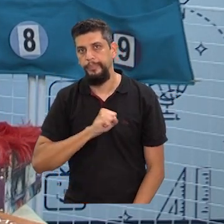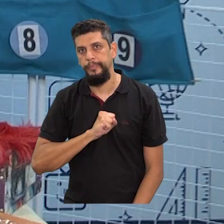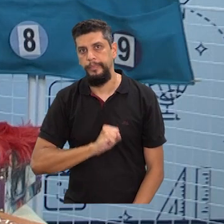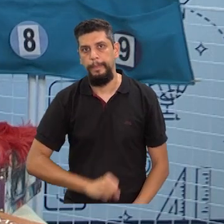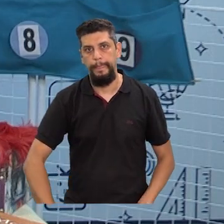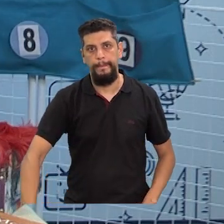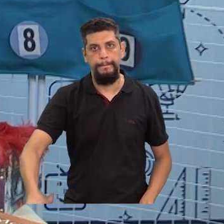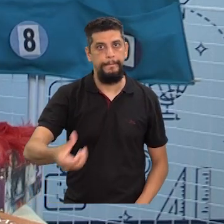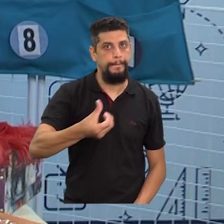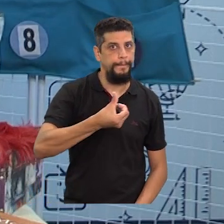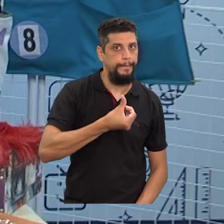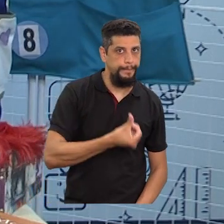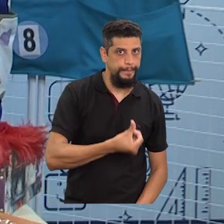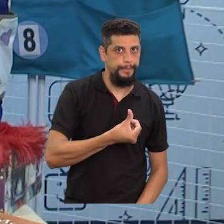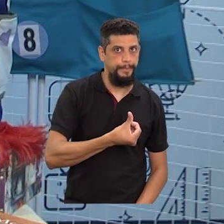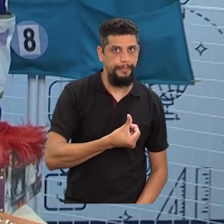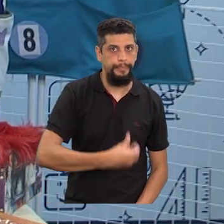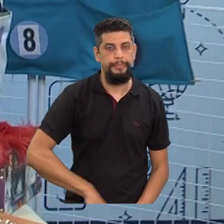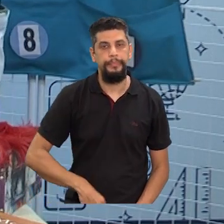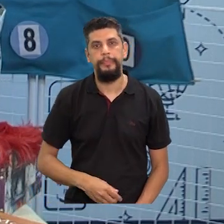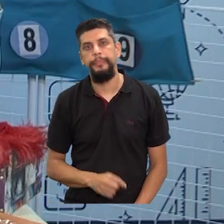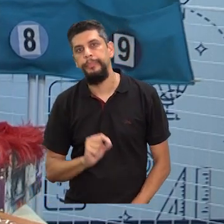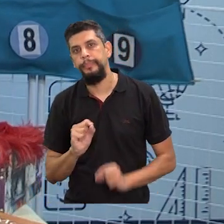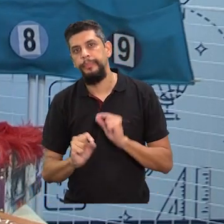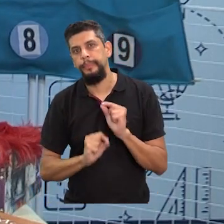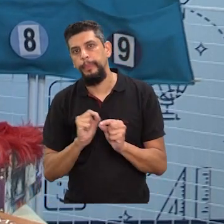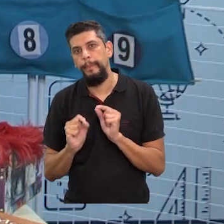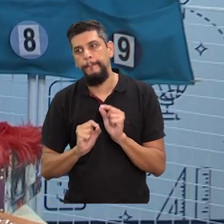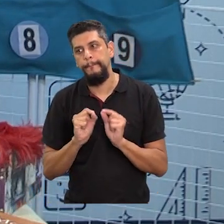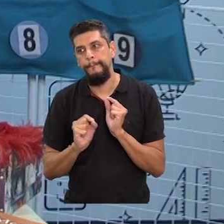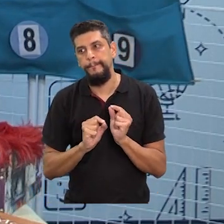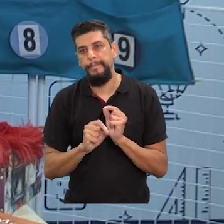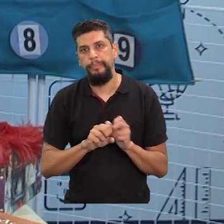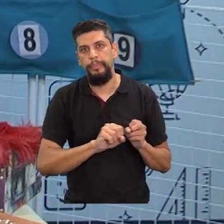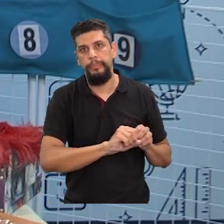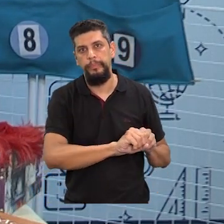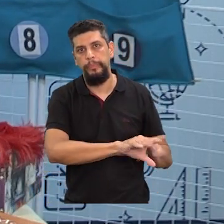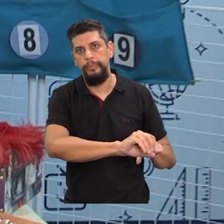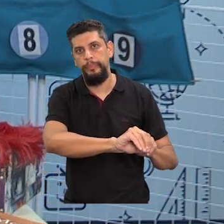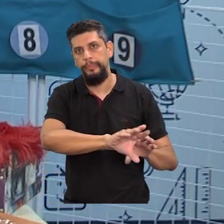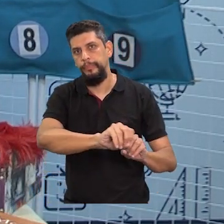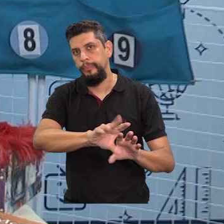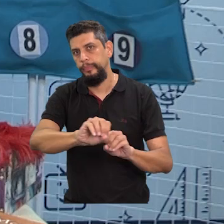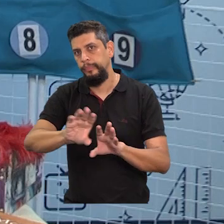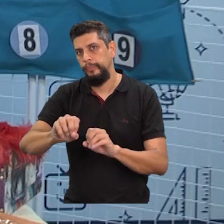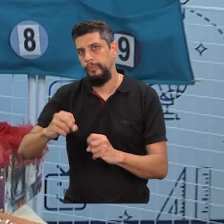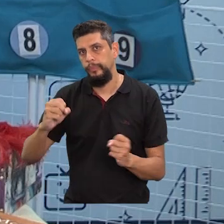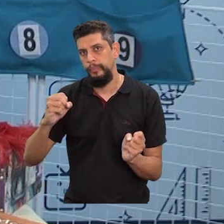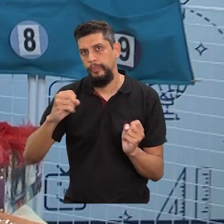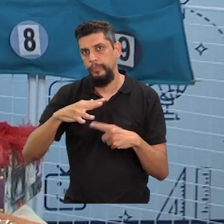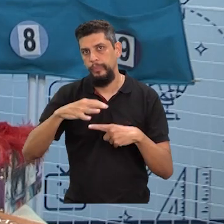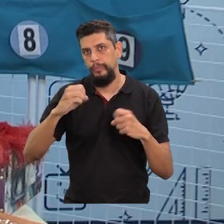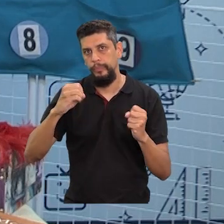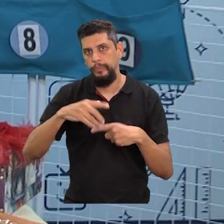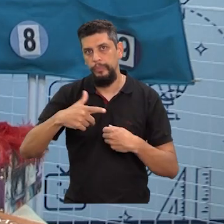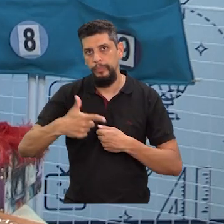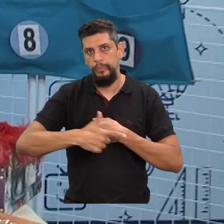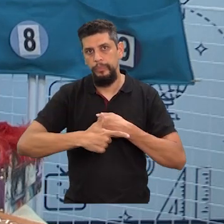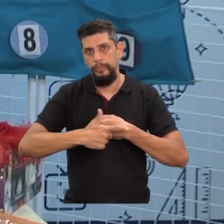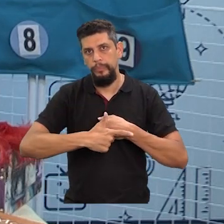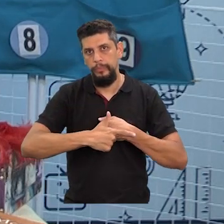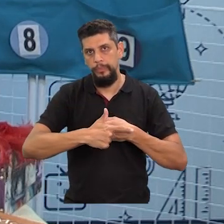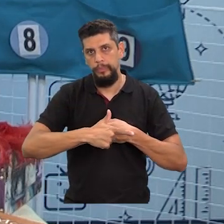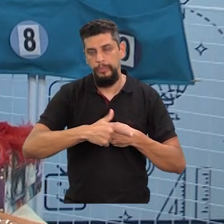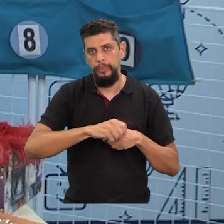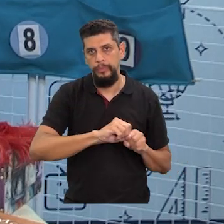Número 6, gente. Vamos lá. O número 6 são os ensinamentos. Então, o mito tinha essa função